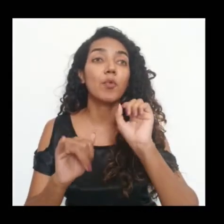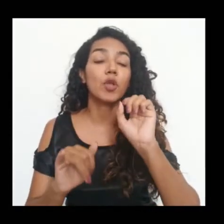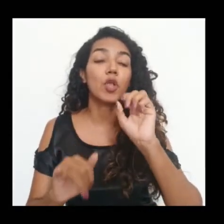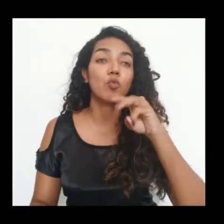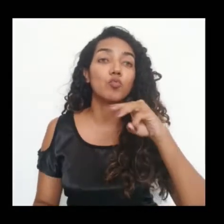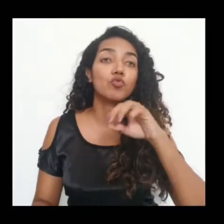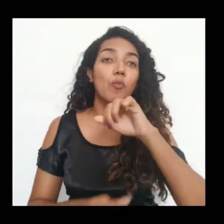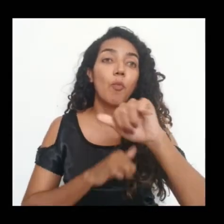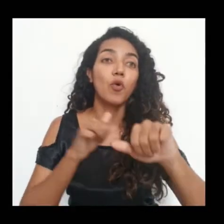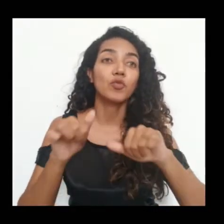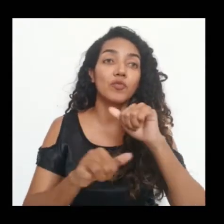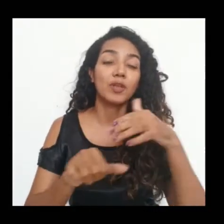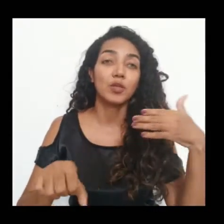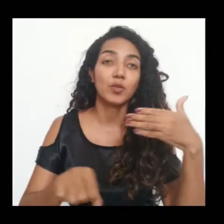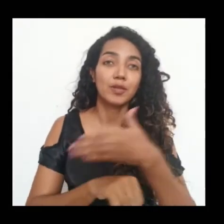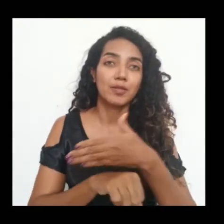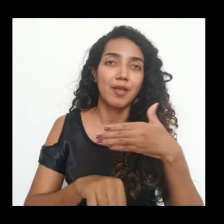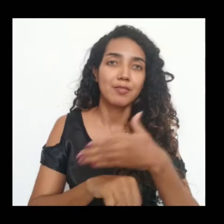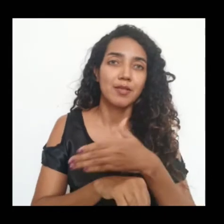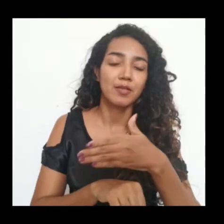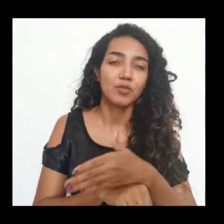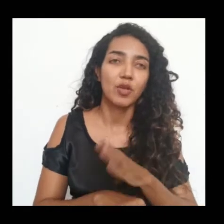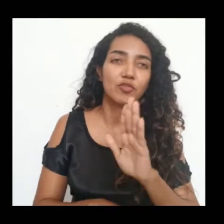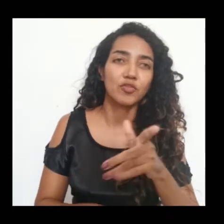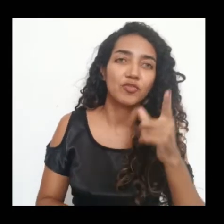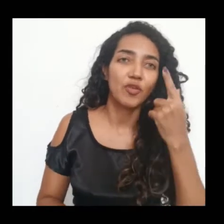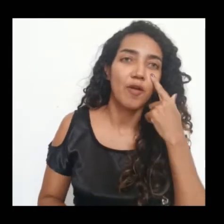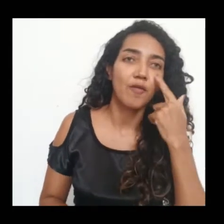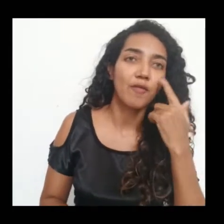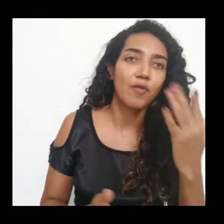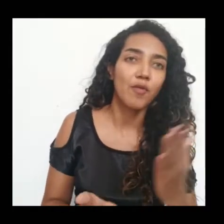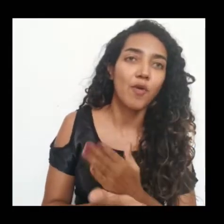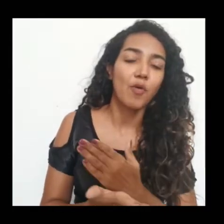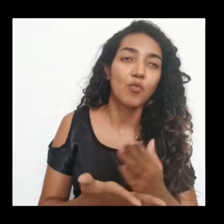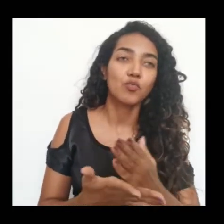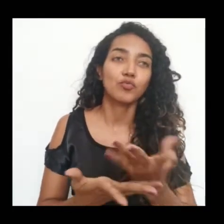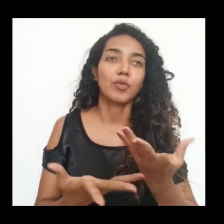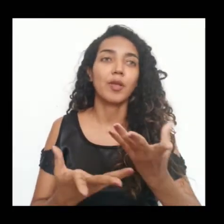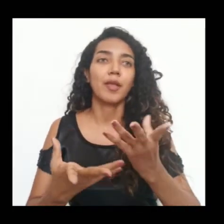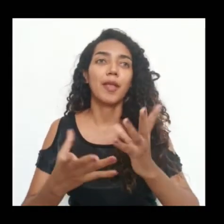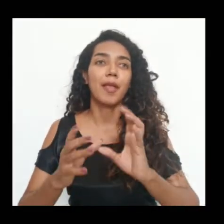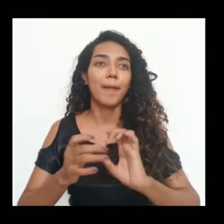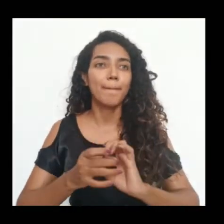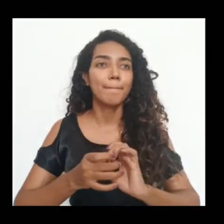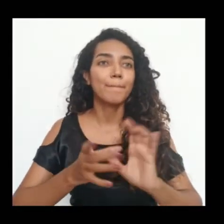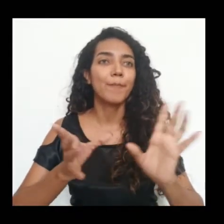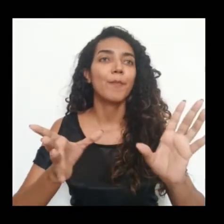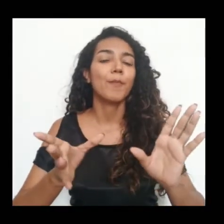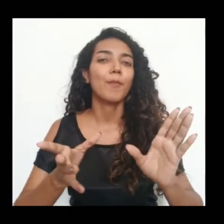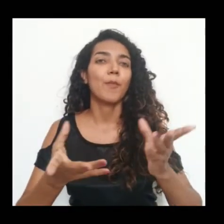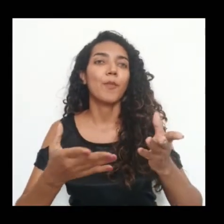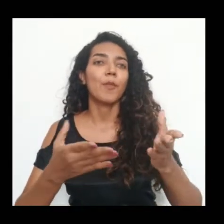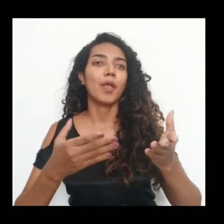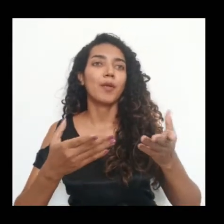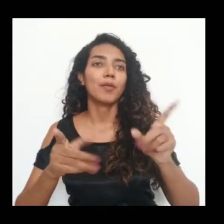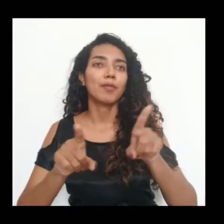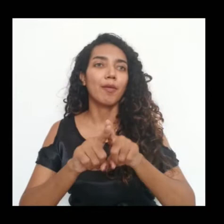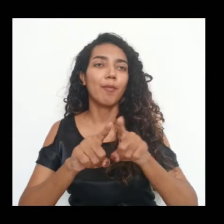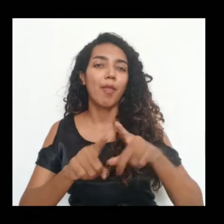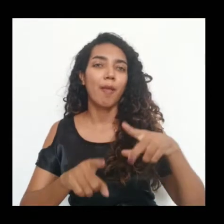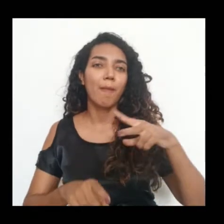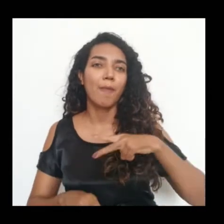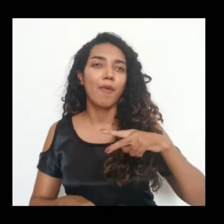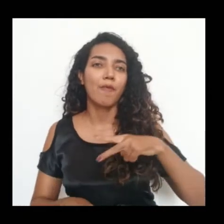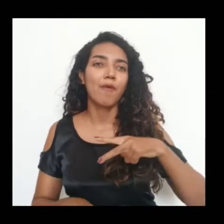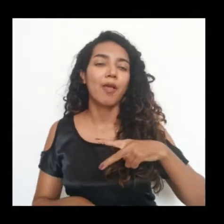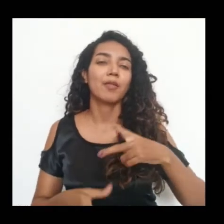existe o modificador public, private, seria privado, protected e o default. Como é que